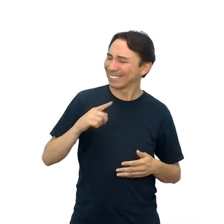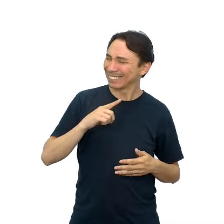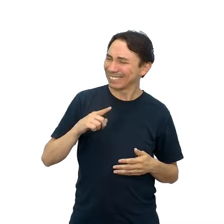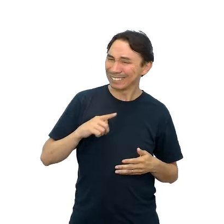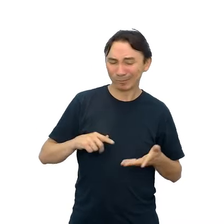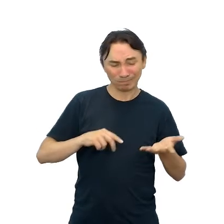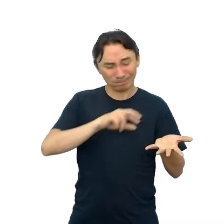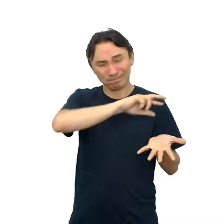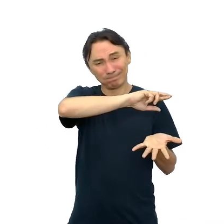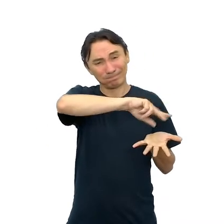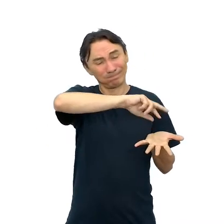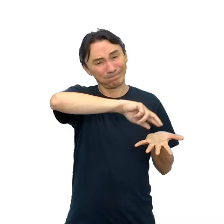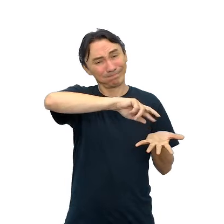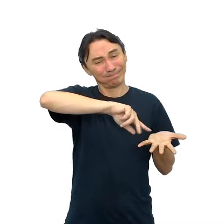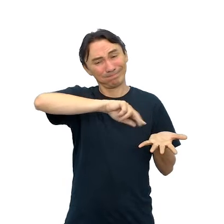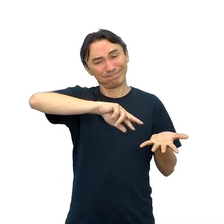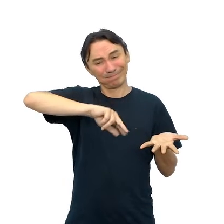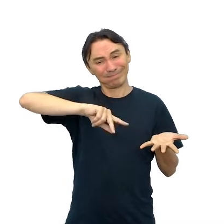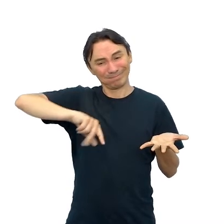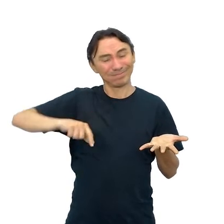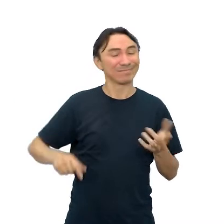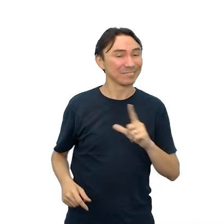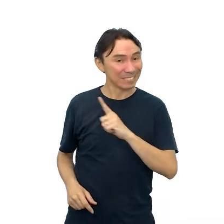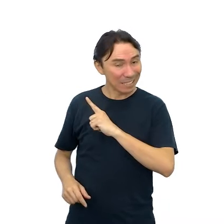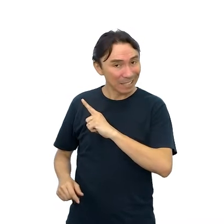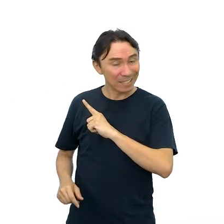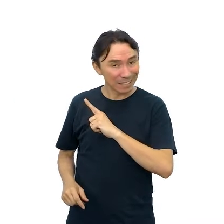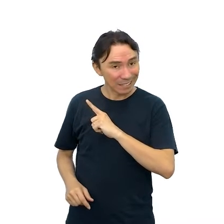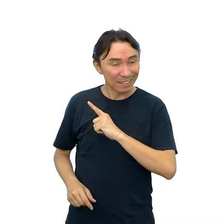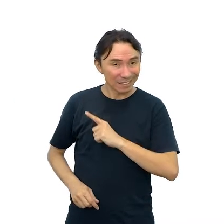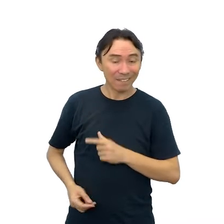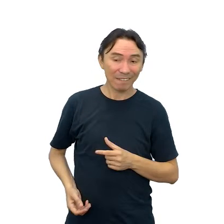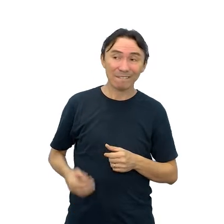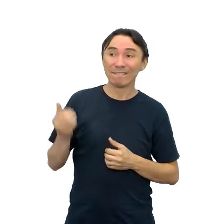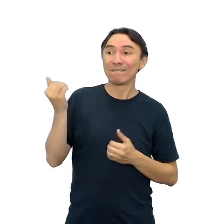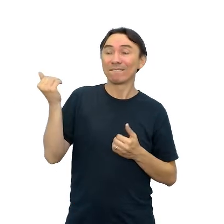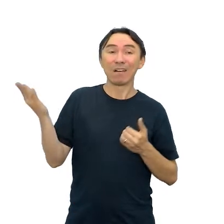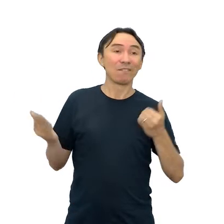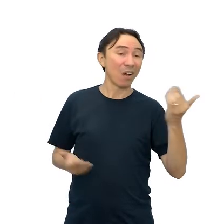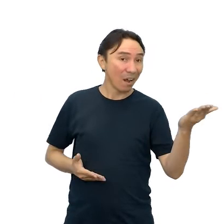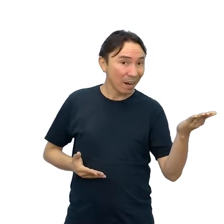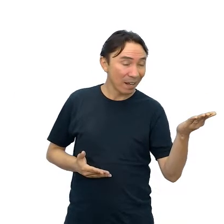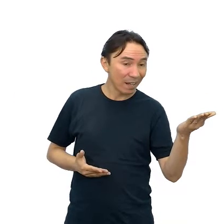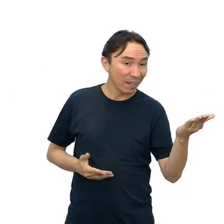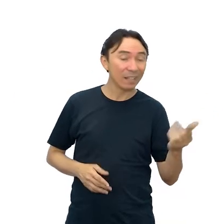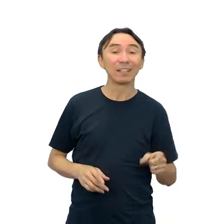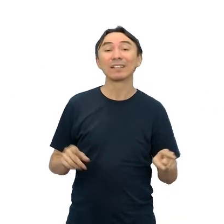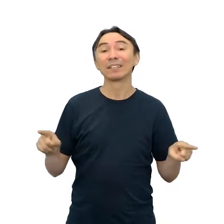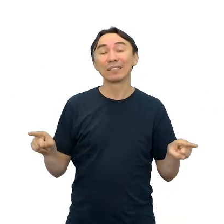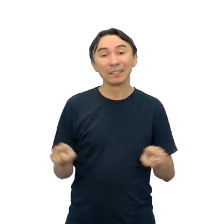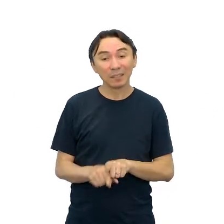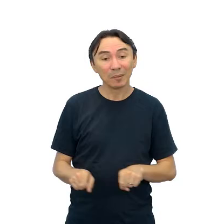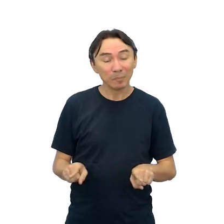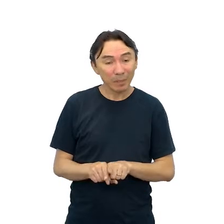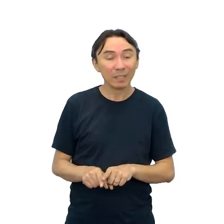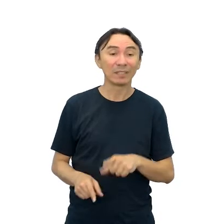várias situações de distratores externos que nós temos, e nós também temos